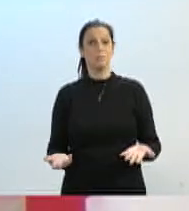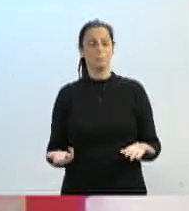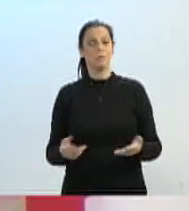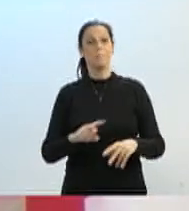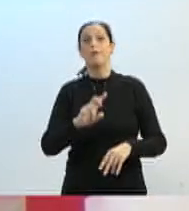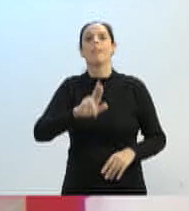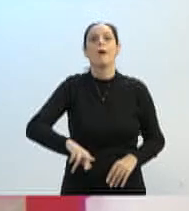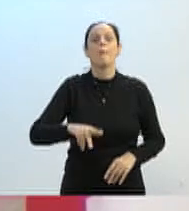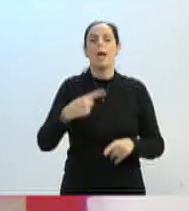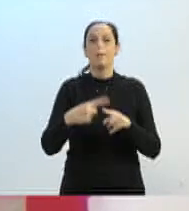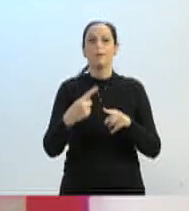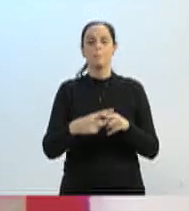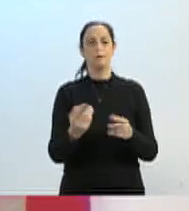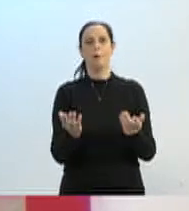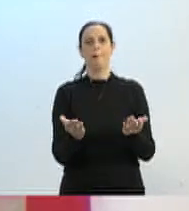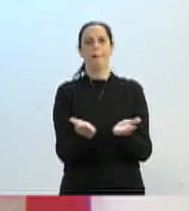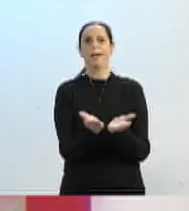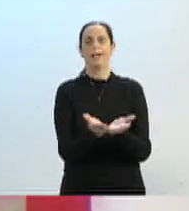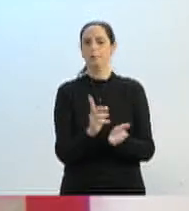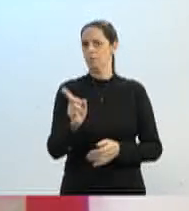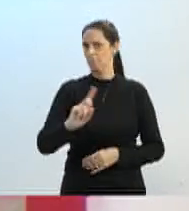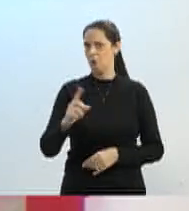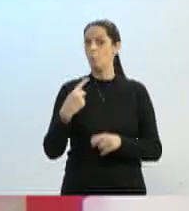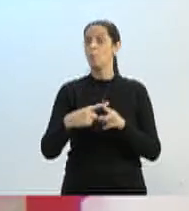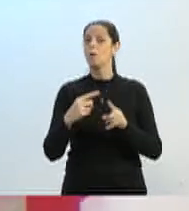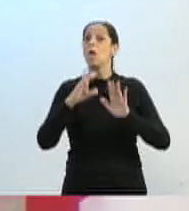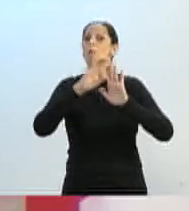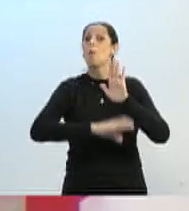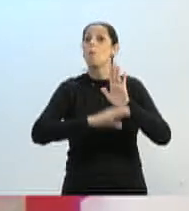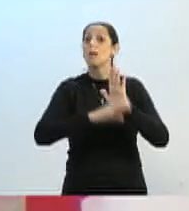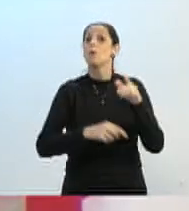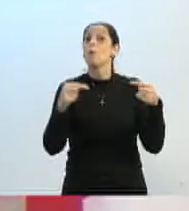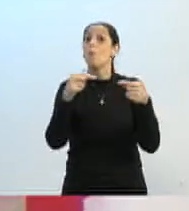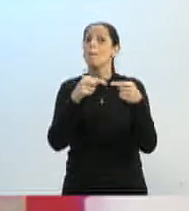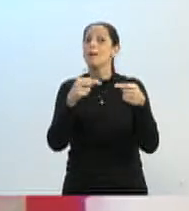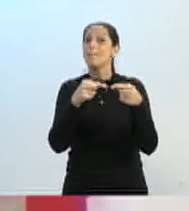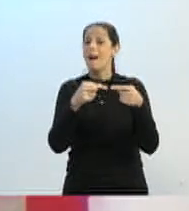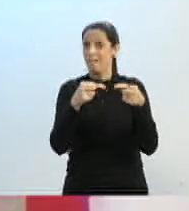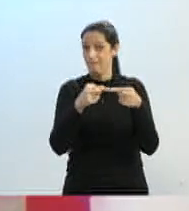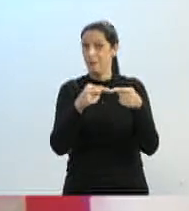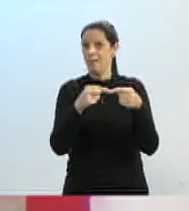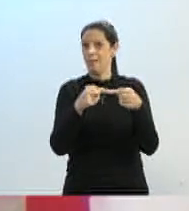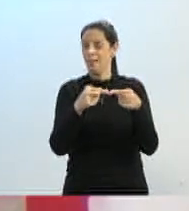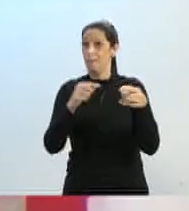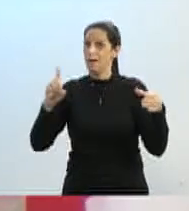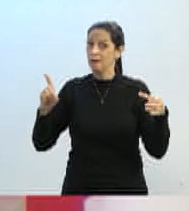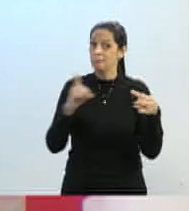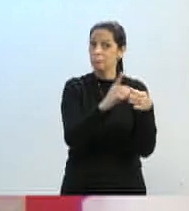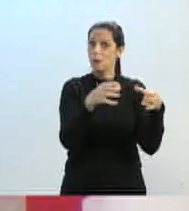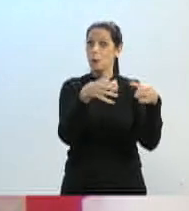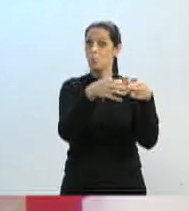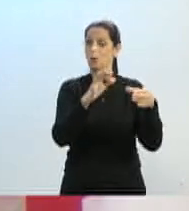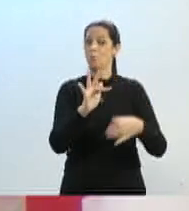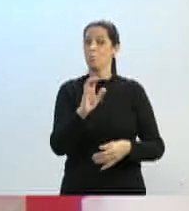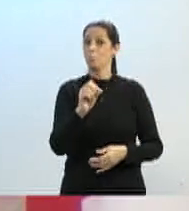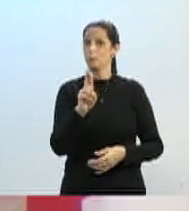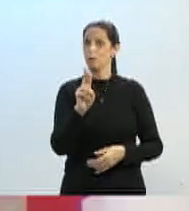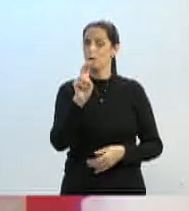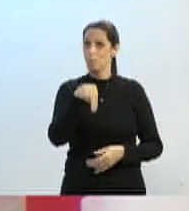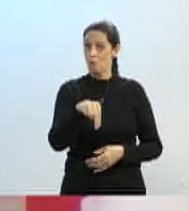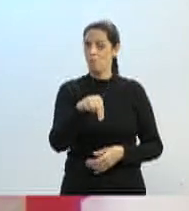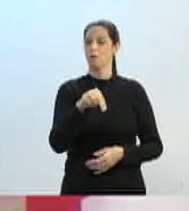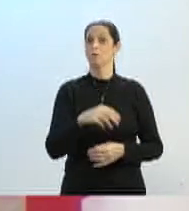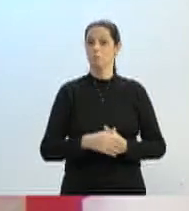crentes. Não porque são cristãos. Mas porque os seus currículos se encaixam nos critérios propostos no